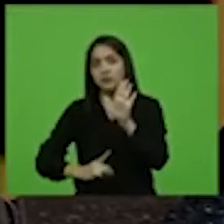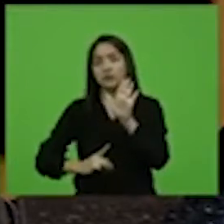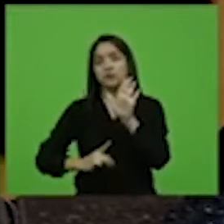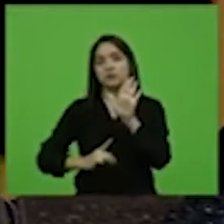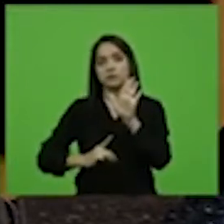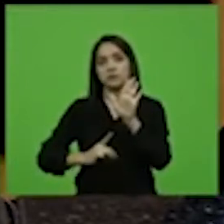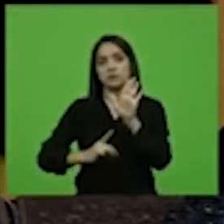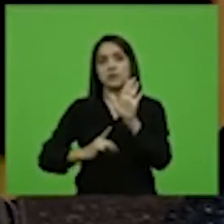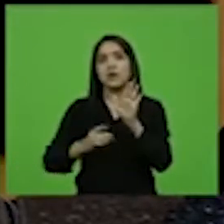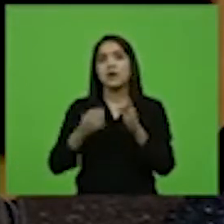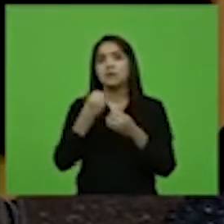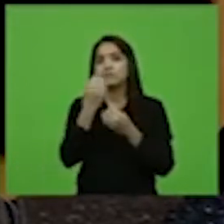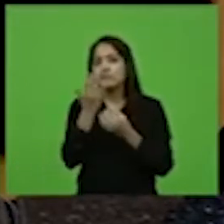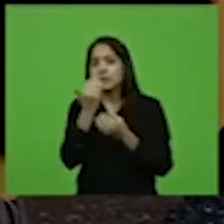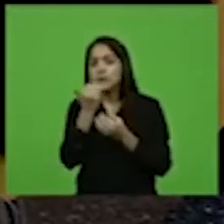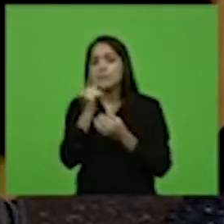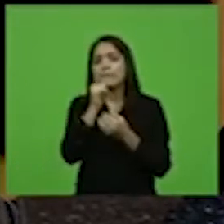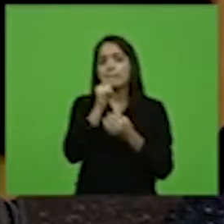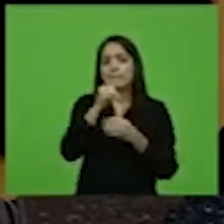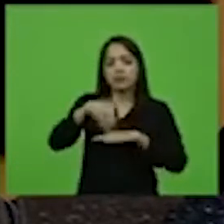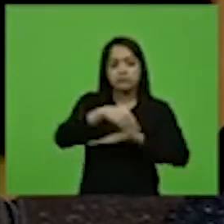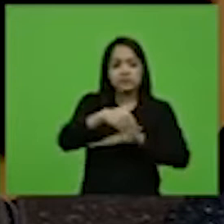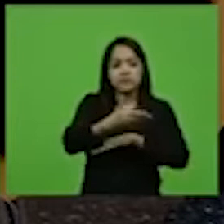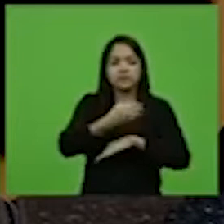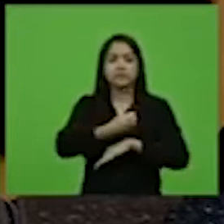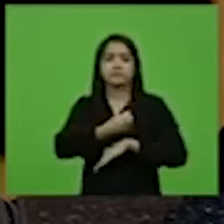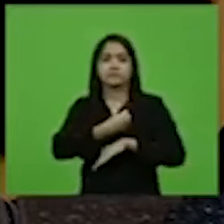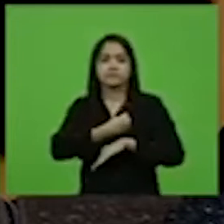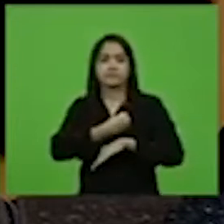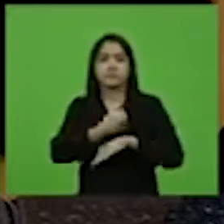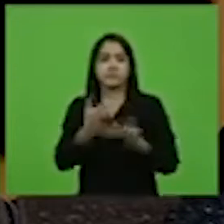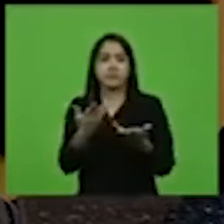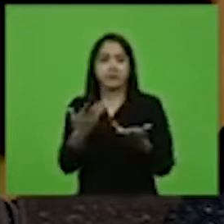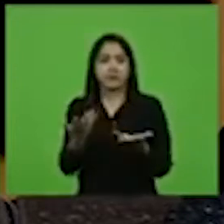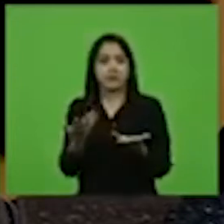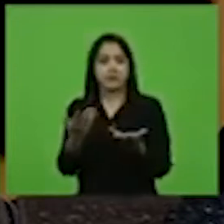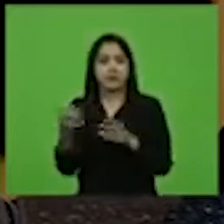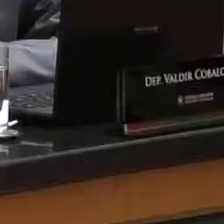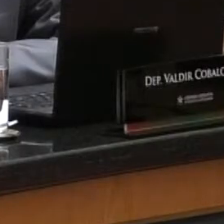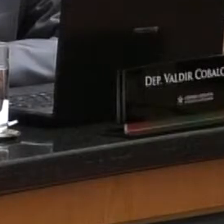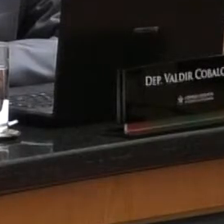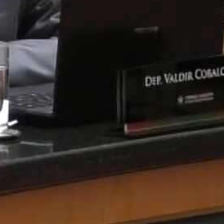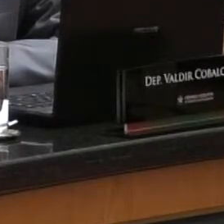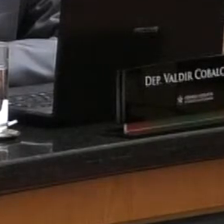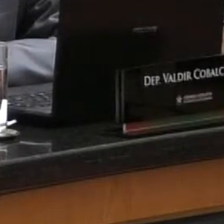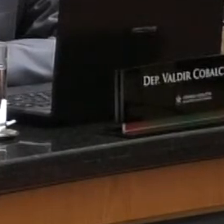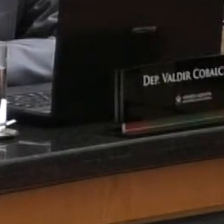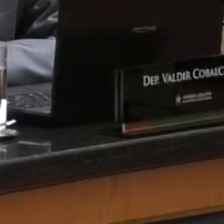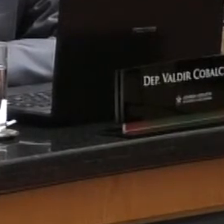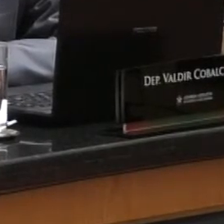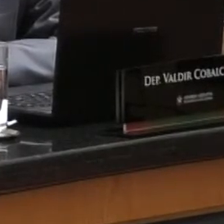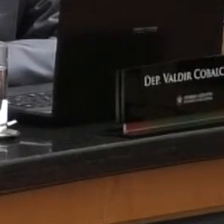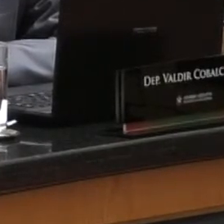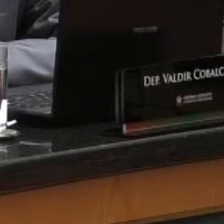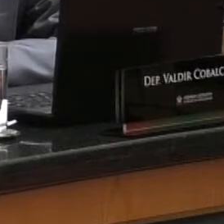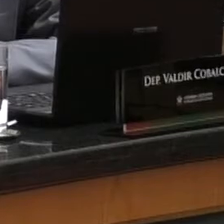podermos alimentar os animais que estão na rua, porque eles não estão ali porque querem, eles estão ali porque foram abandonados. Os deputados também